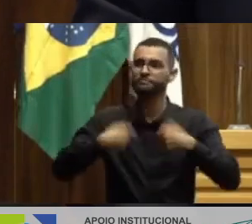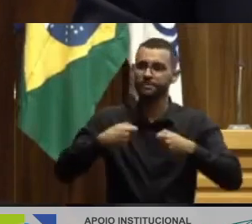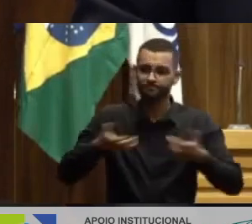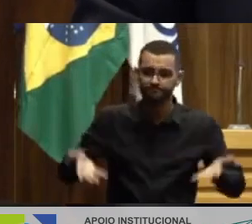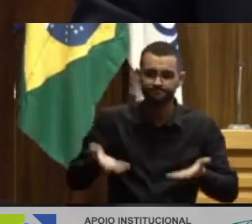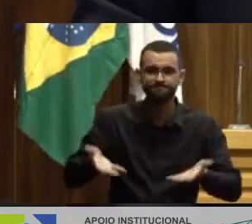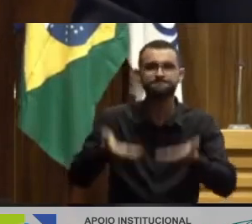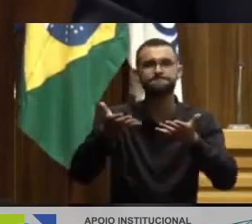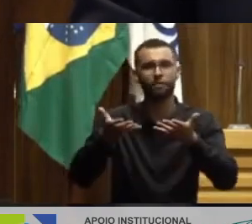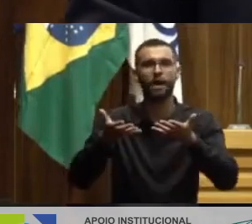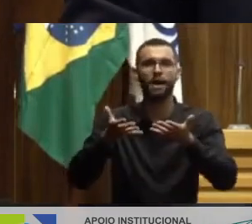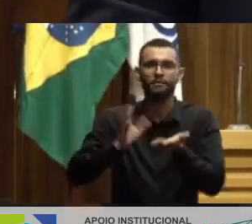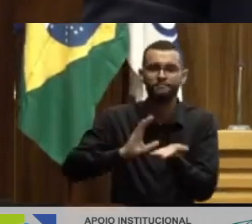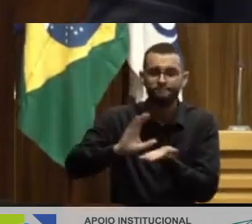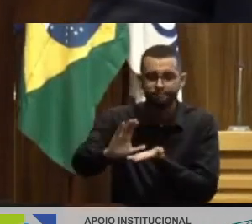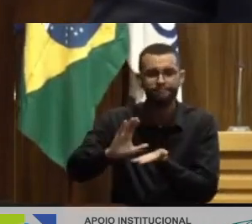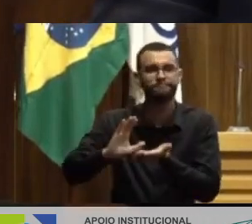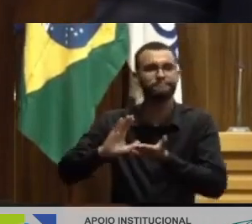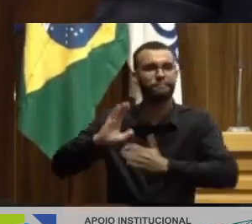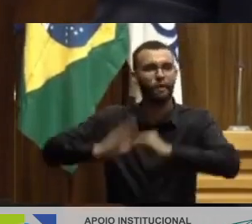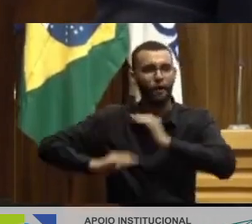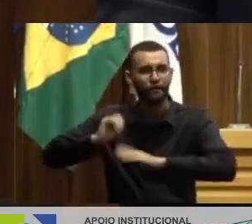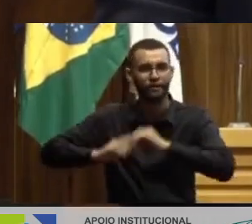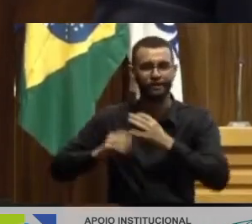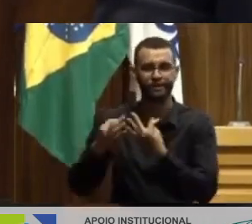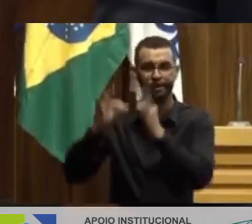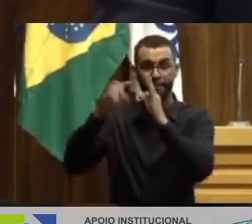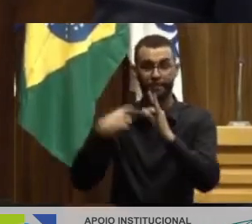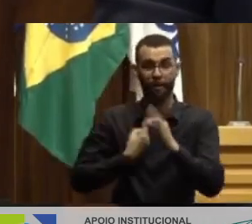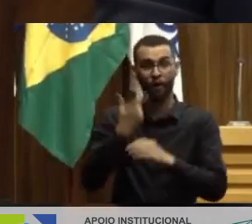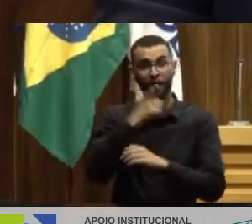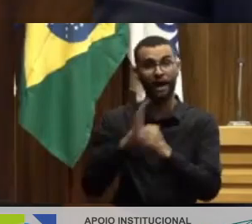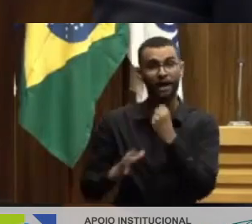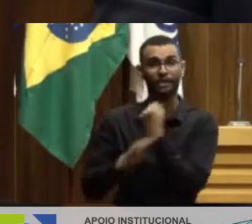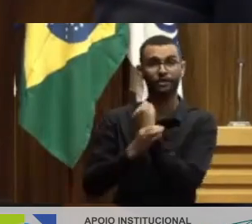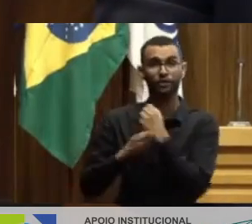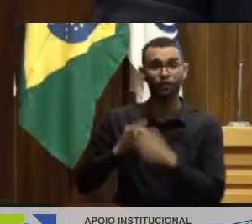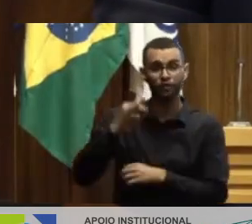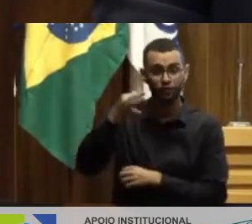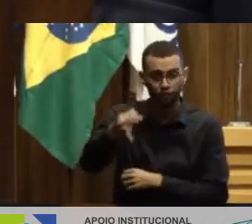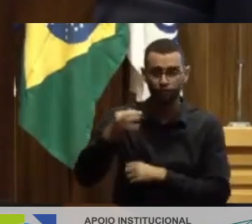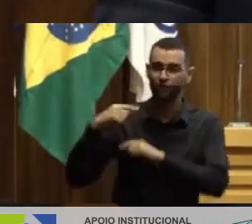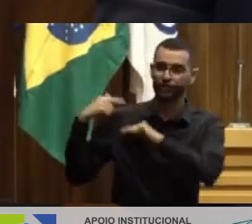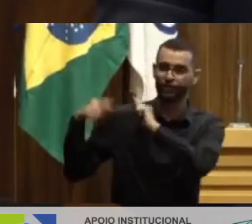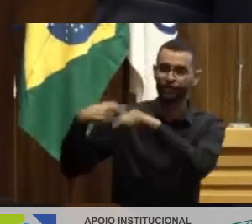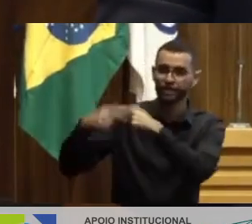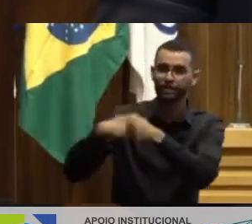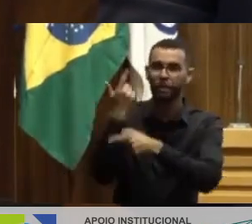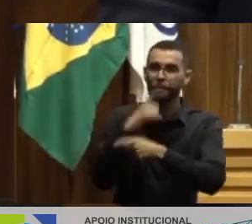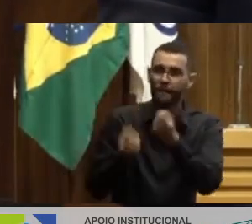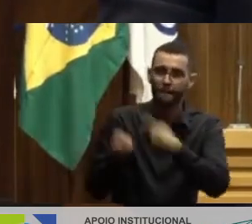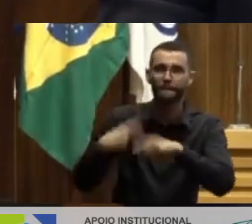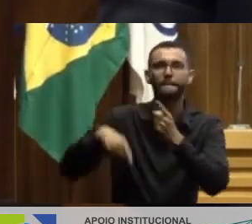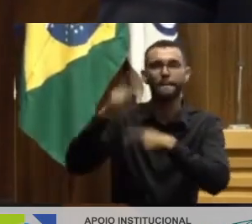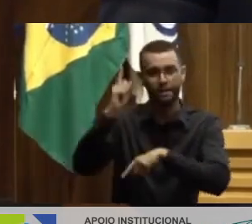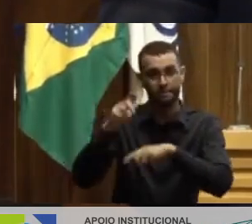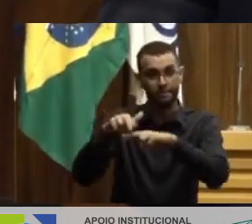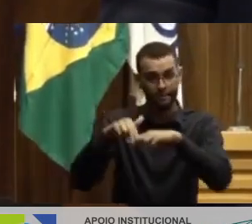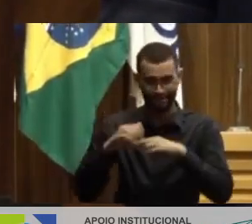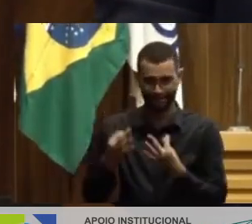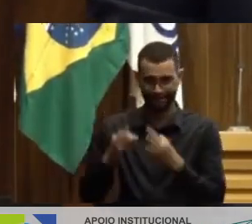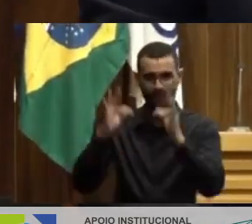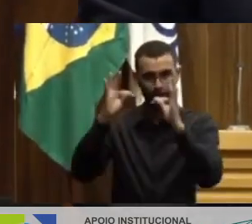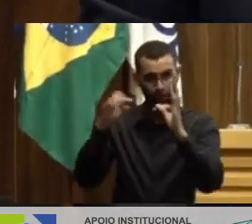e tecnológica para garantirmos um futuro de mais oportunidades para as futuras gerações. Com o advento da tecnologia, a gente